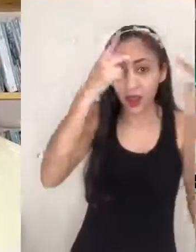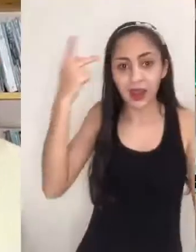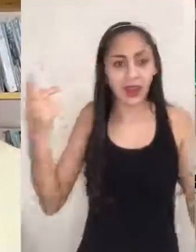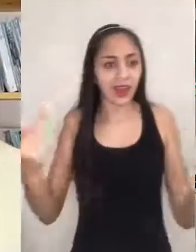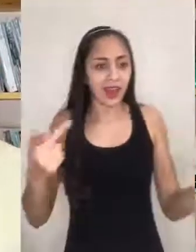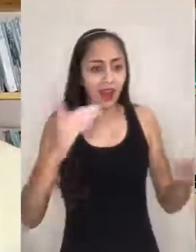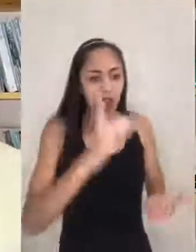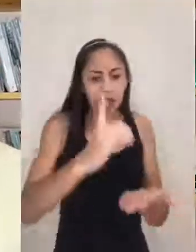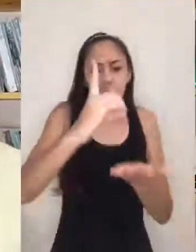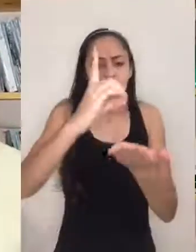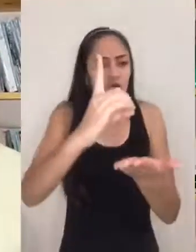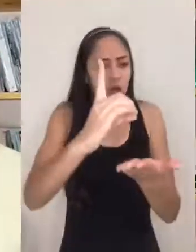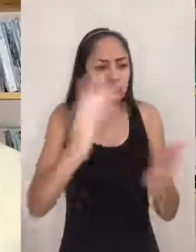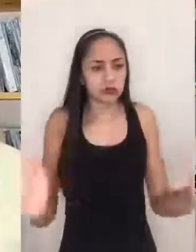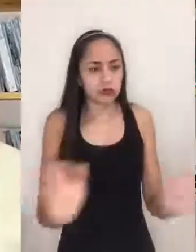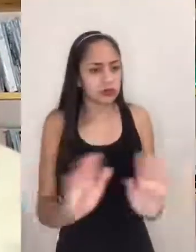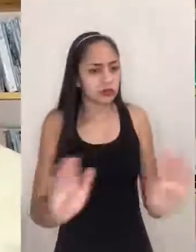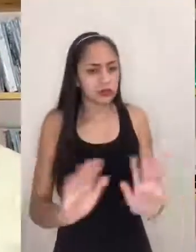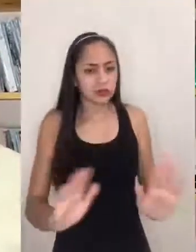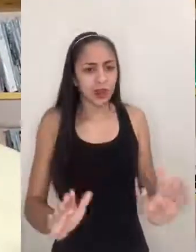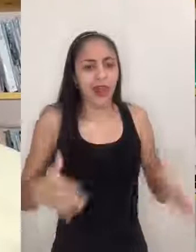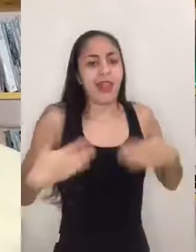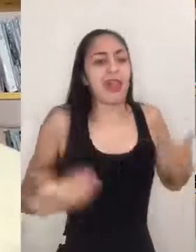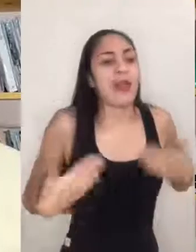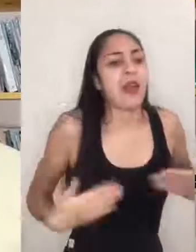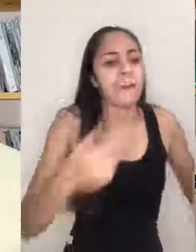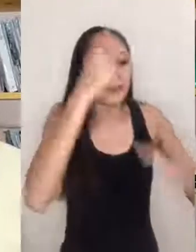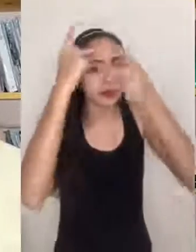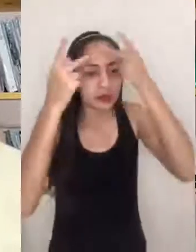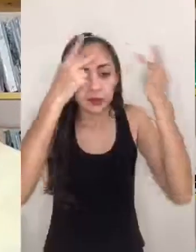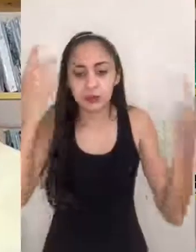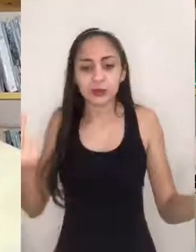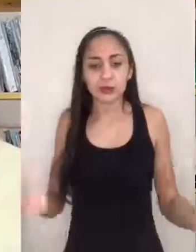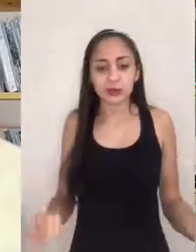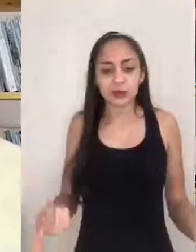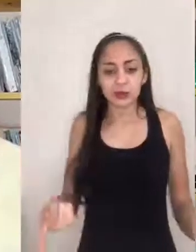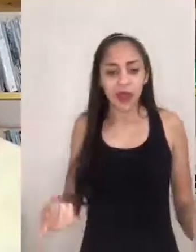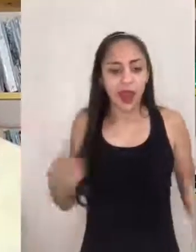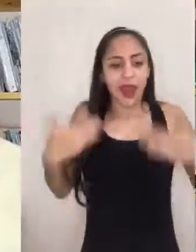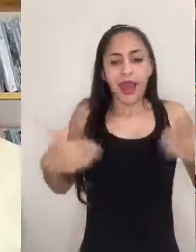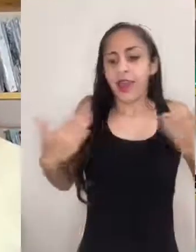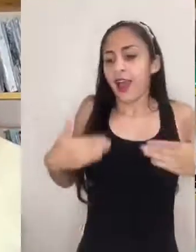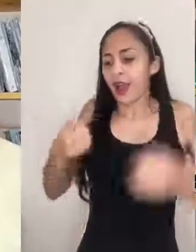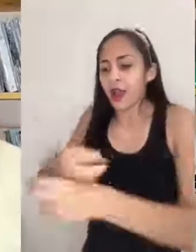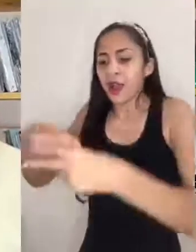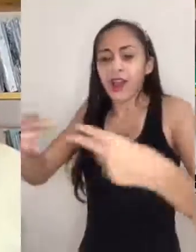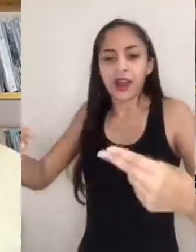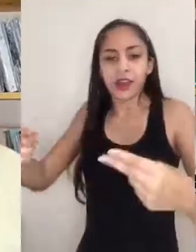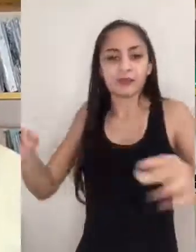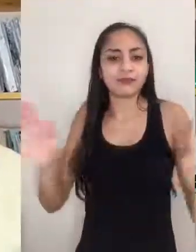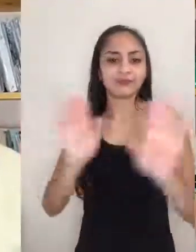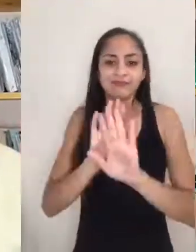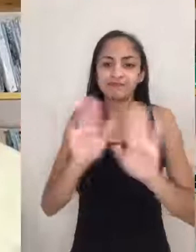de outras pessoas, coisas, seres, a nossa maior fonte de alegria que não Deus. Deus